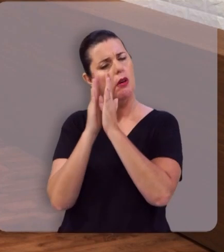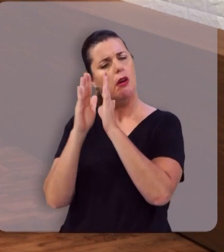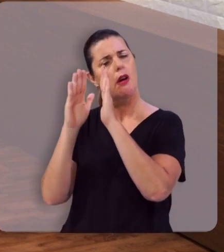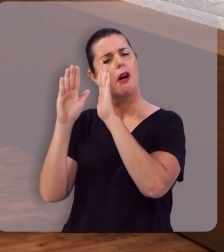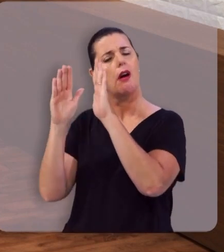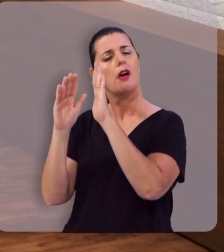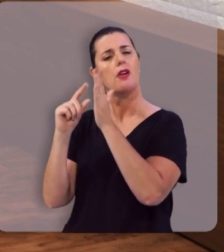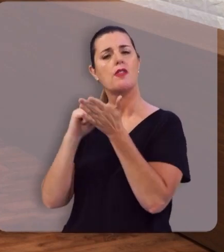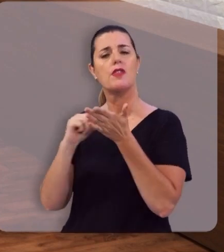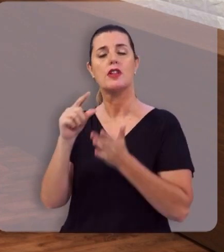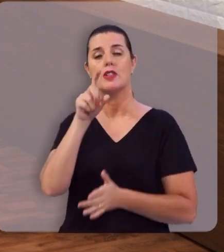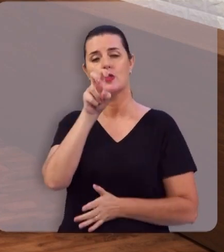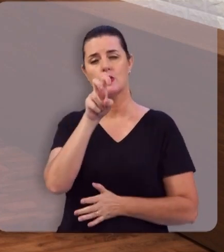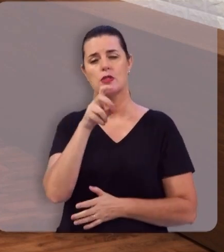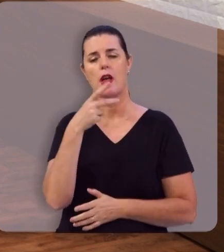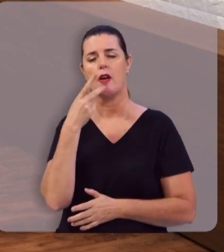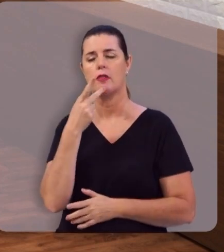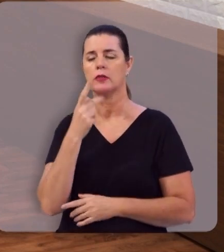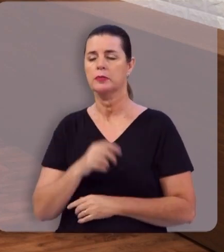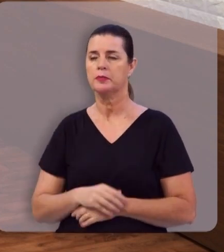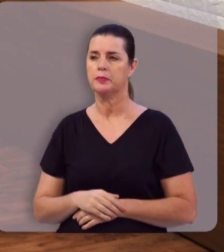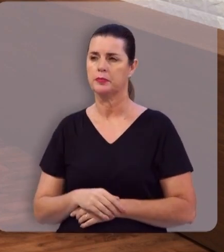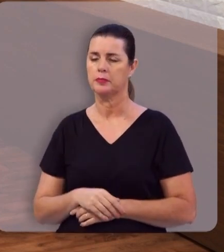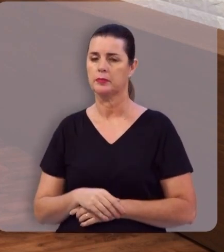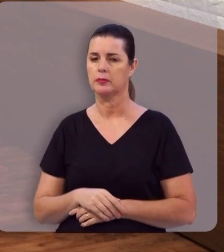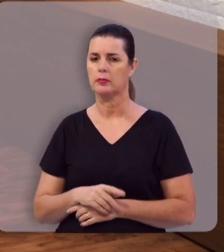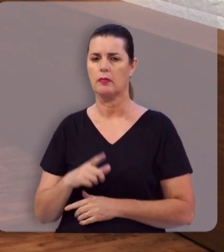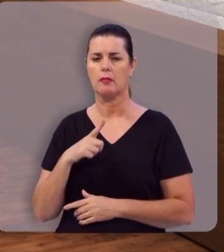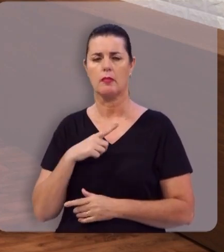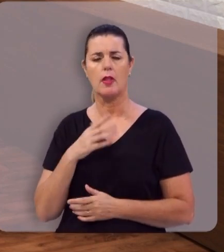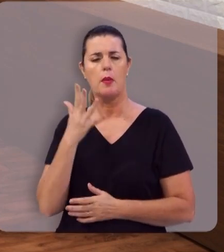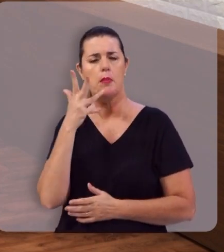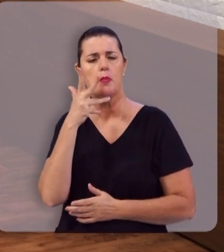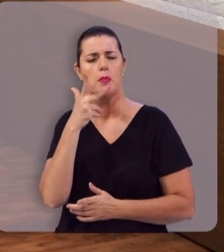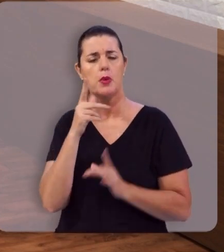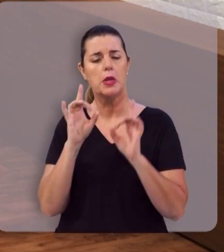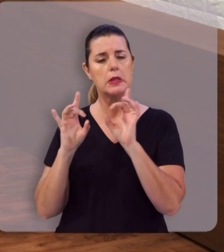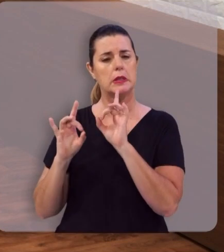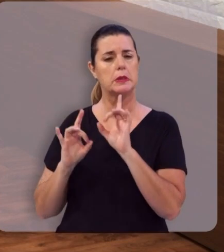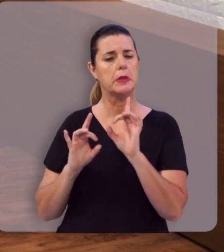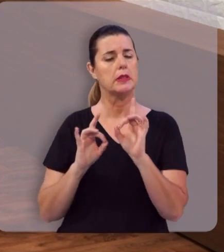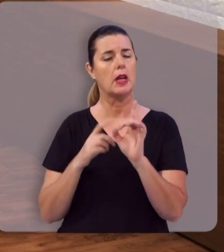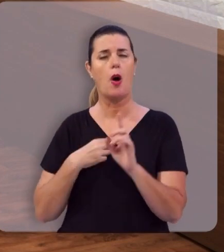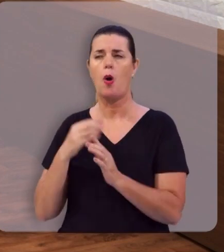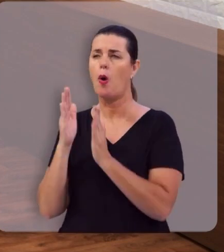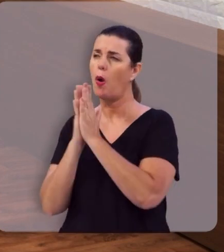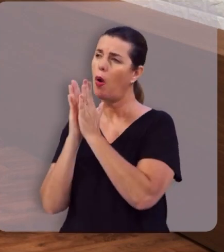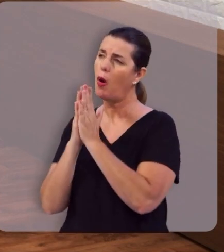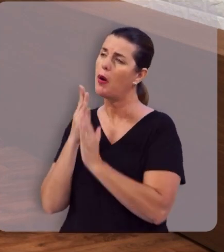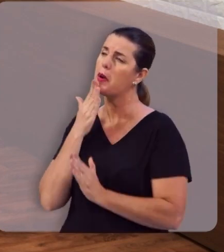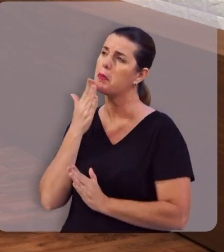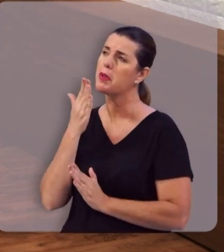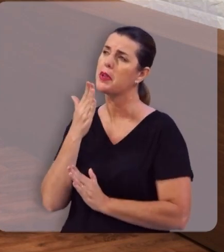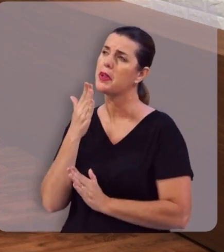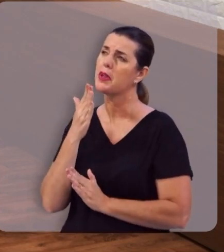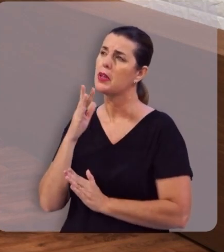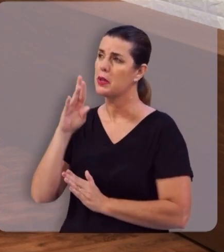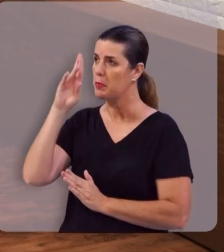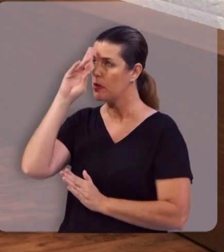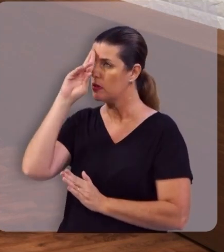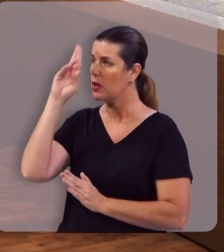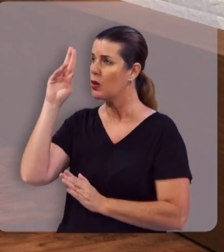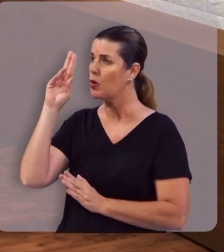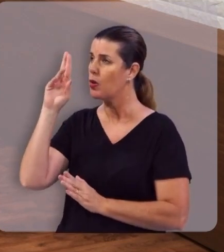quando ele diz no verso 5 o seguinte, algo tão bonito, tão sublime, ele ora e diz assim, os que